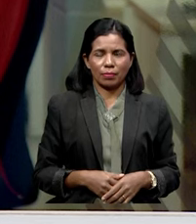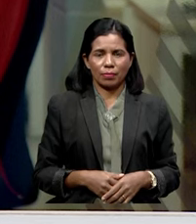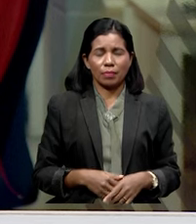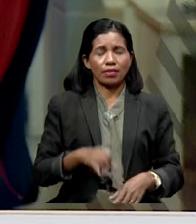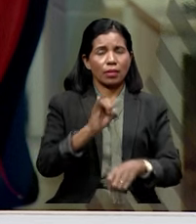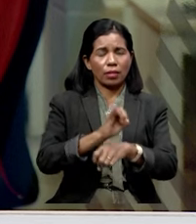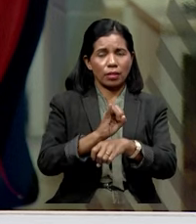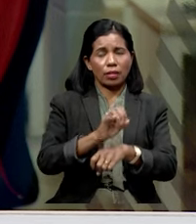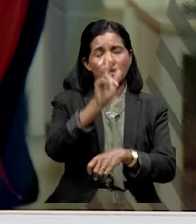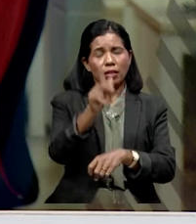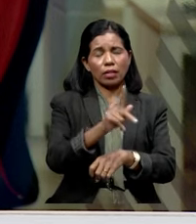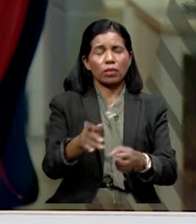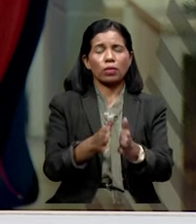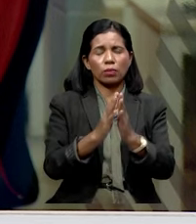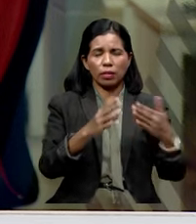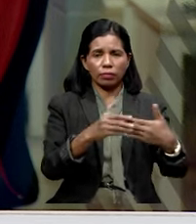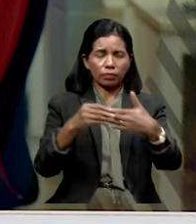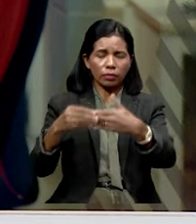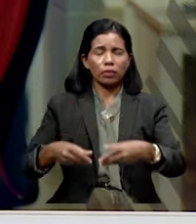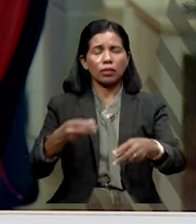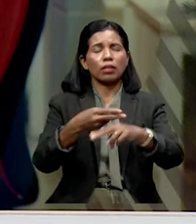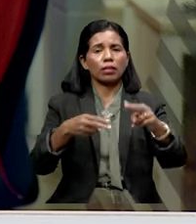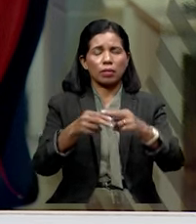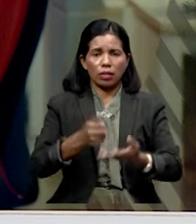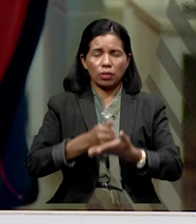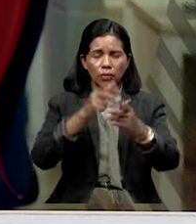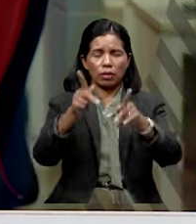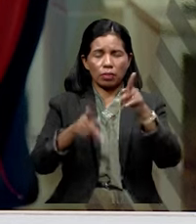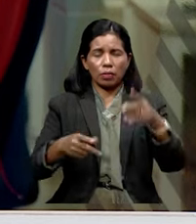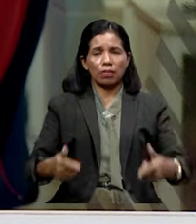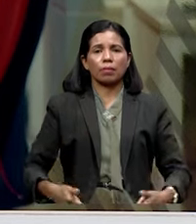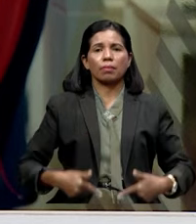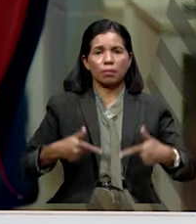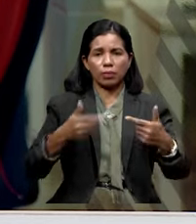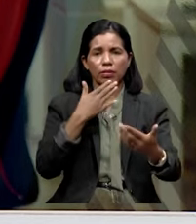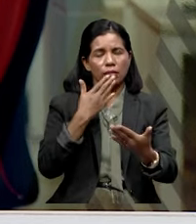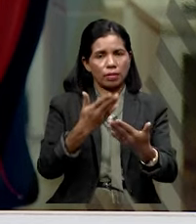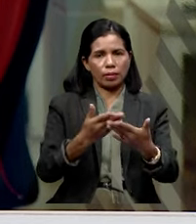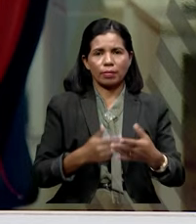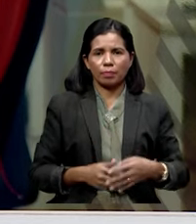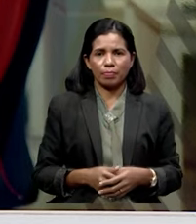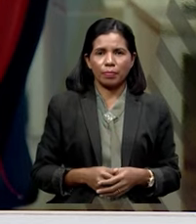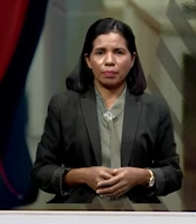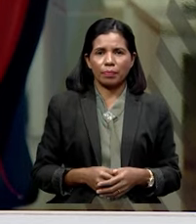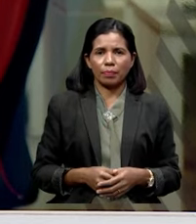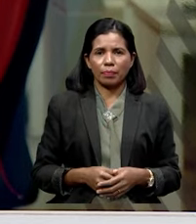Igreja Católica Rusukuna em Sira, Folima Bamalo, Reservi Povo, Bamores Diek.